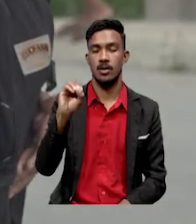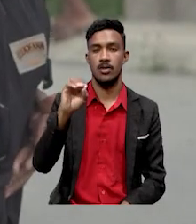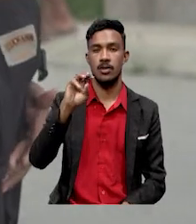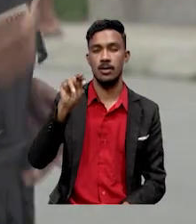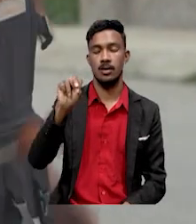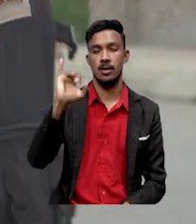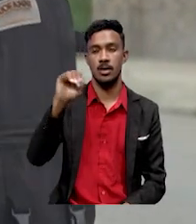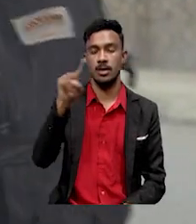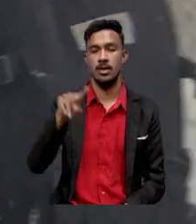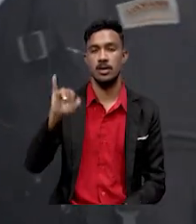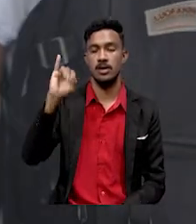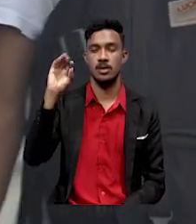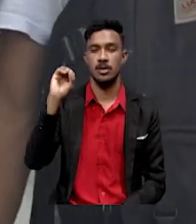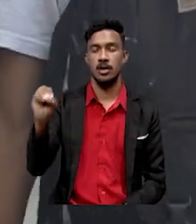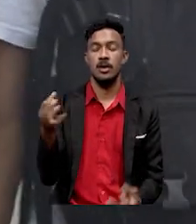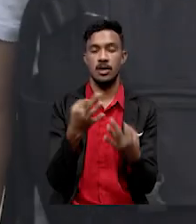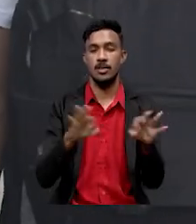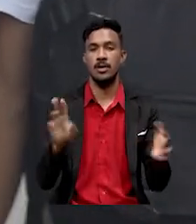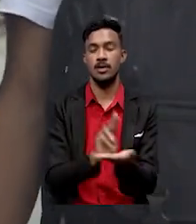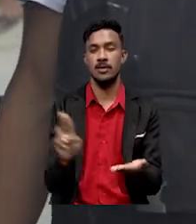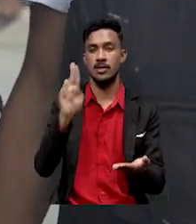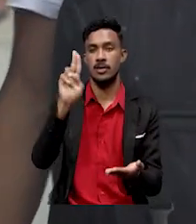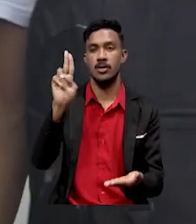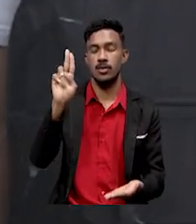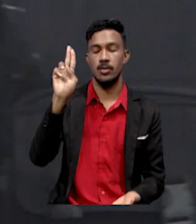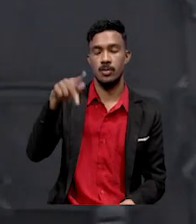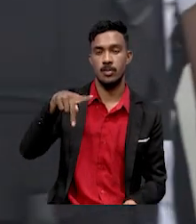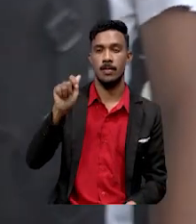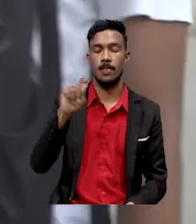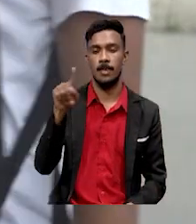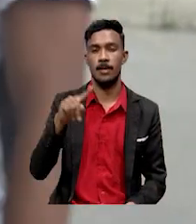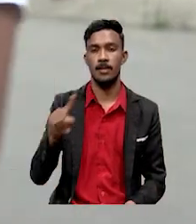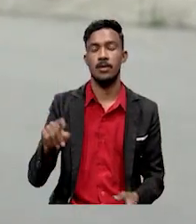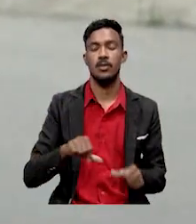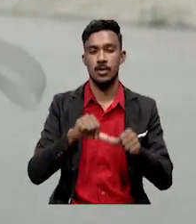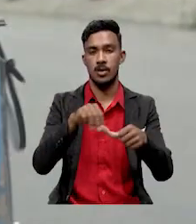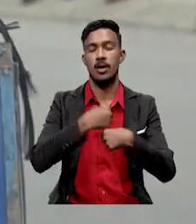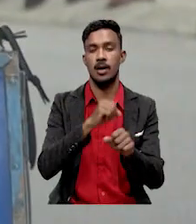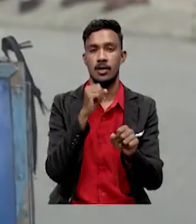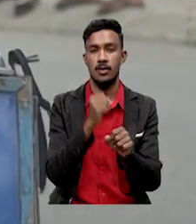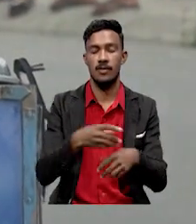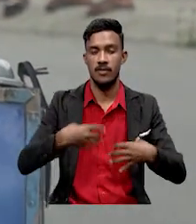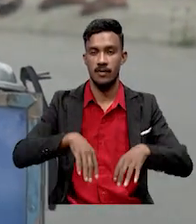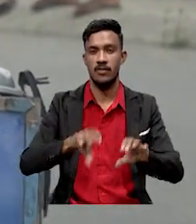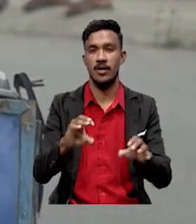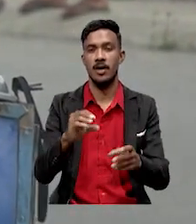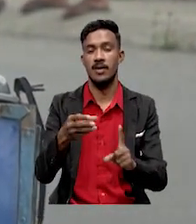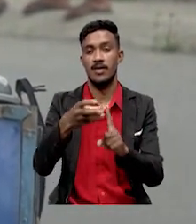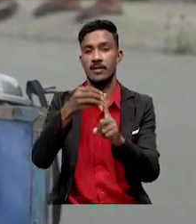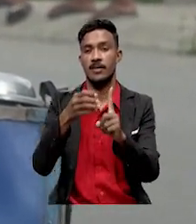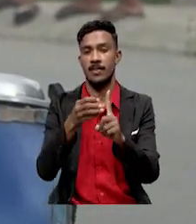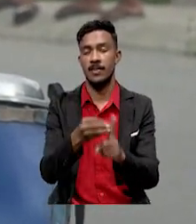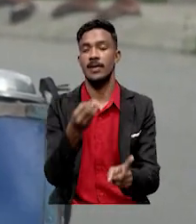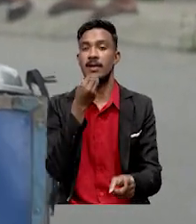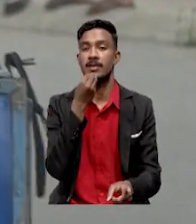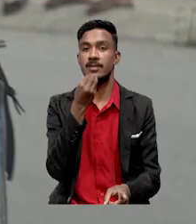estudu i Universidade Oriental Timor Leste, continua ho atividade negosio kik fam pentolan, tamba considera ida ne hanes